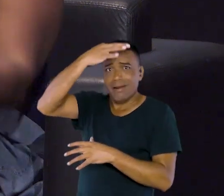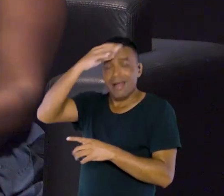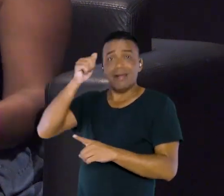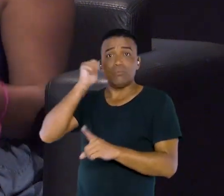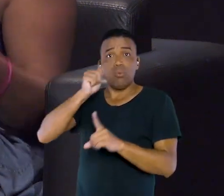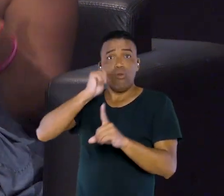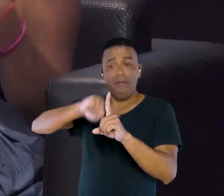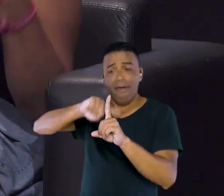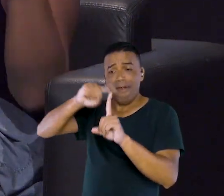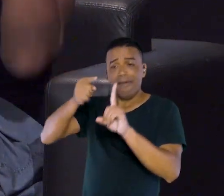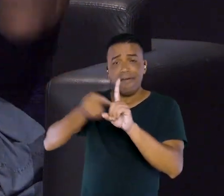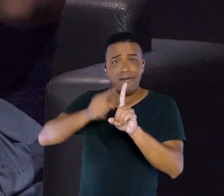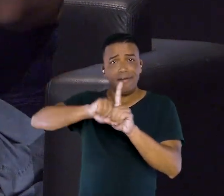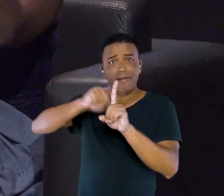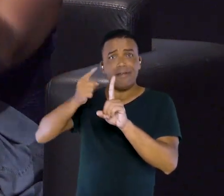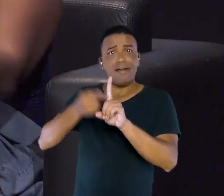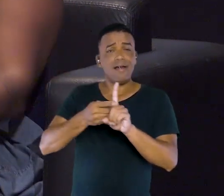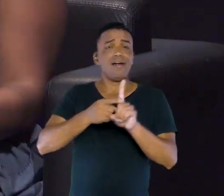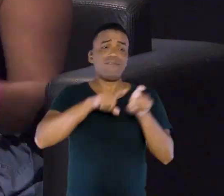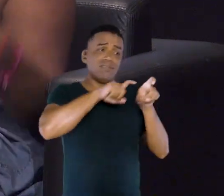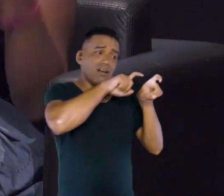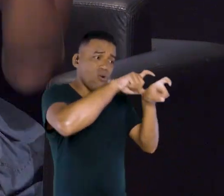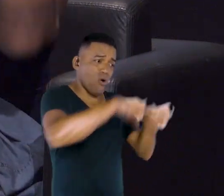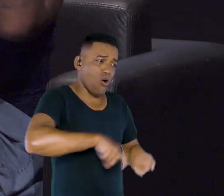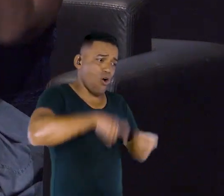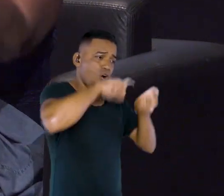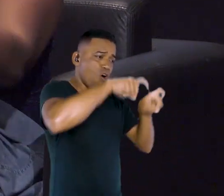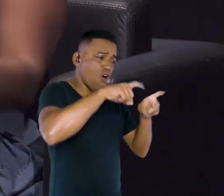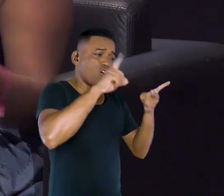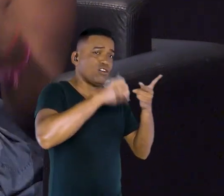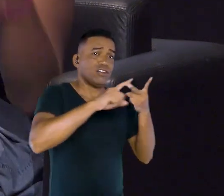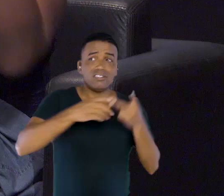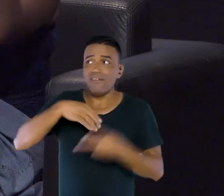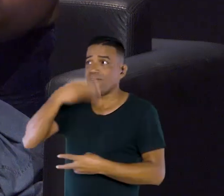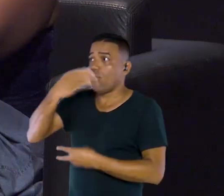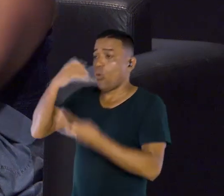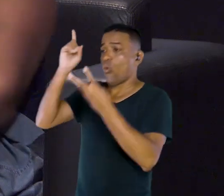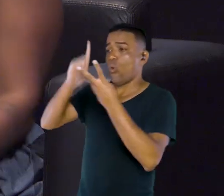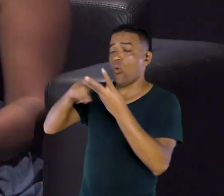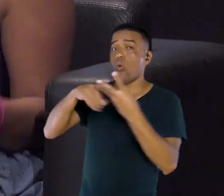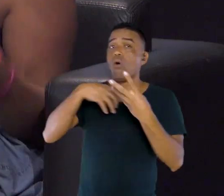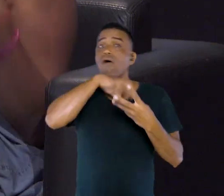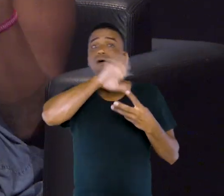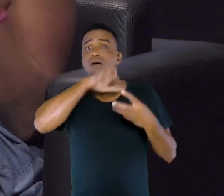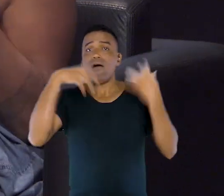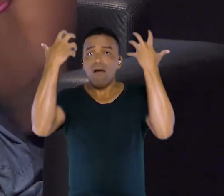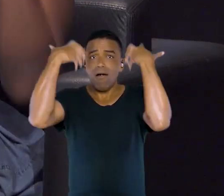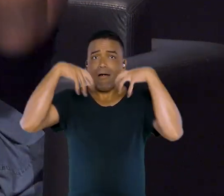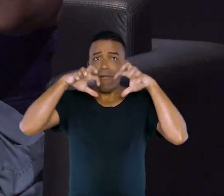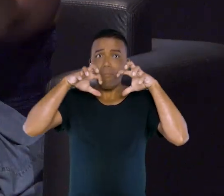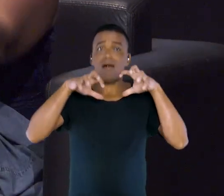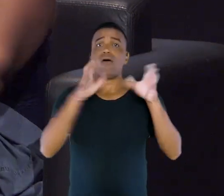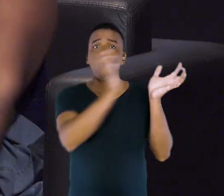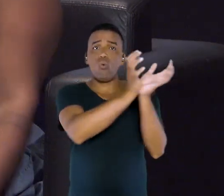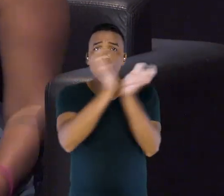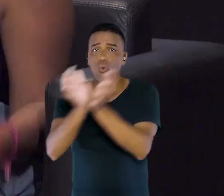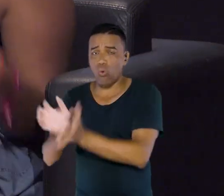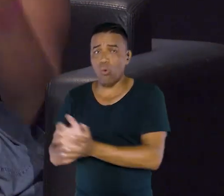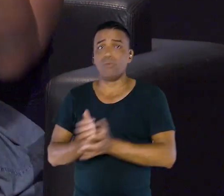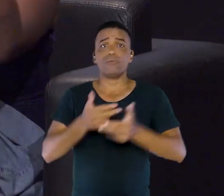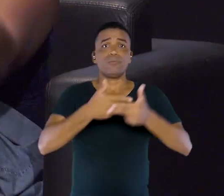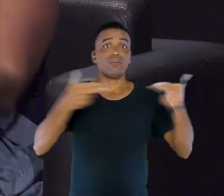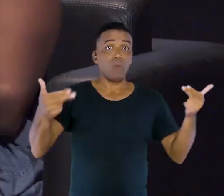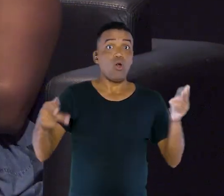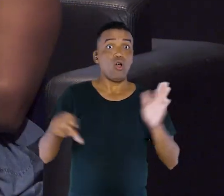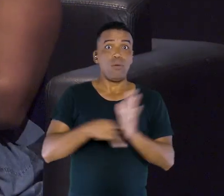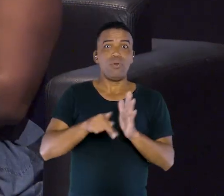estar grávida, sobre a roça, sobre as frutas, sobre os animais, a criação das